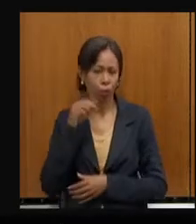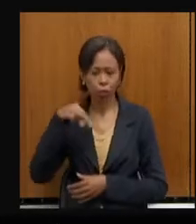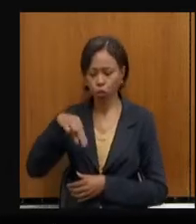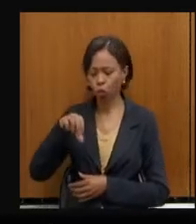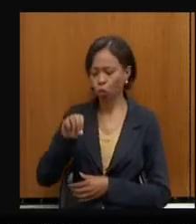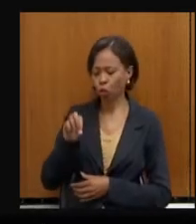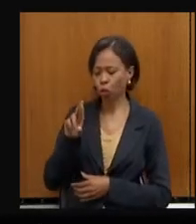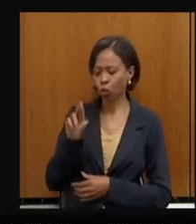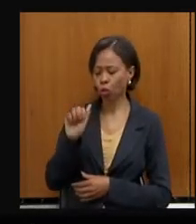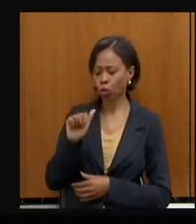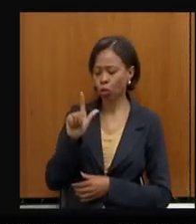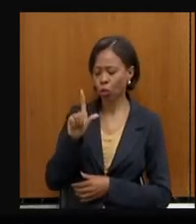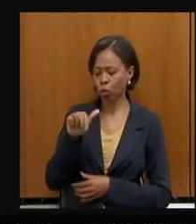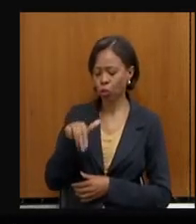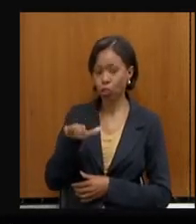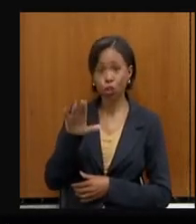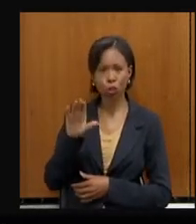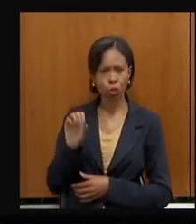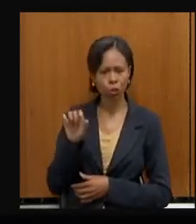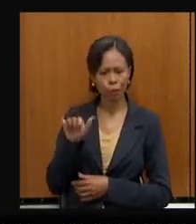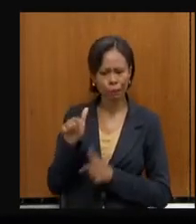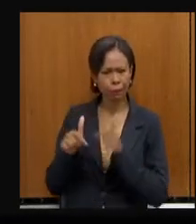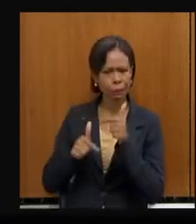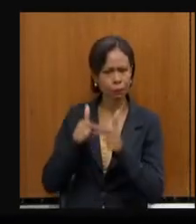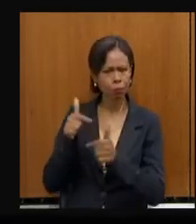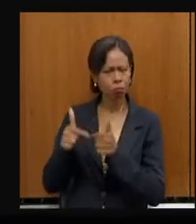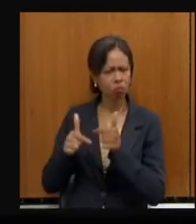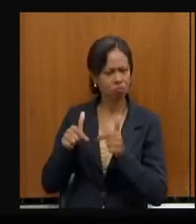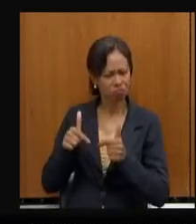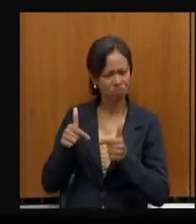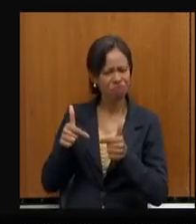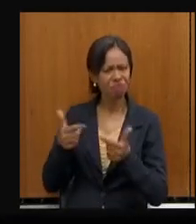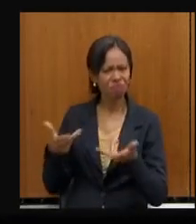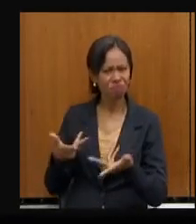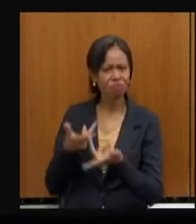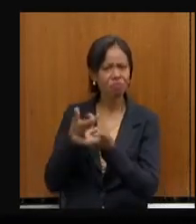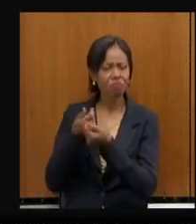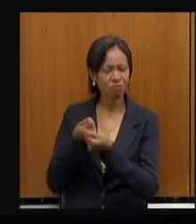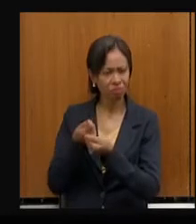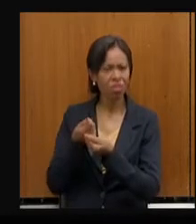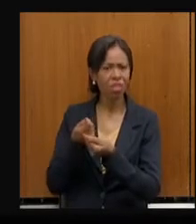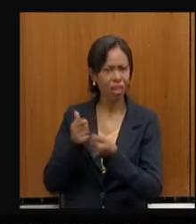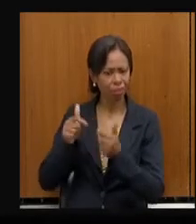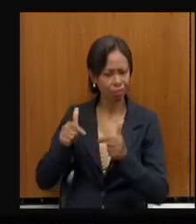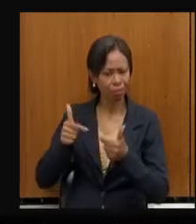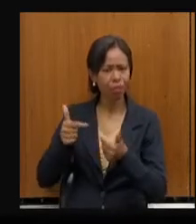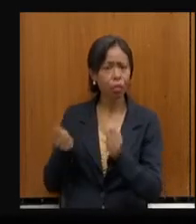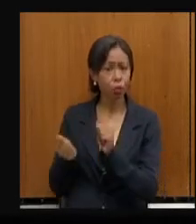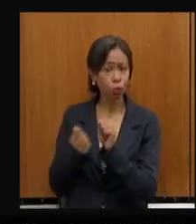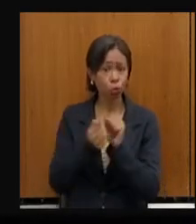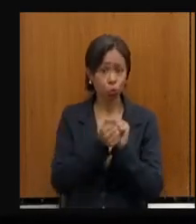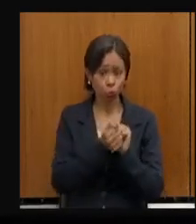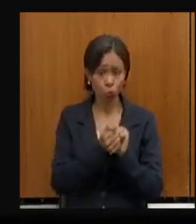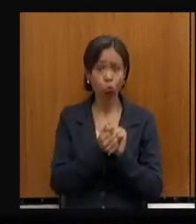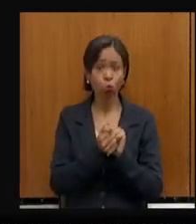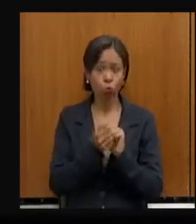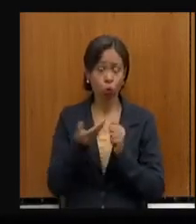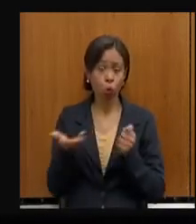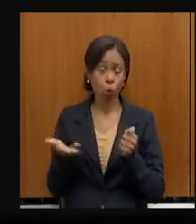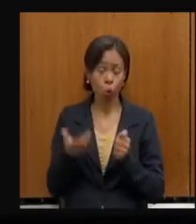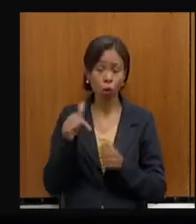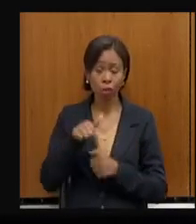trabalha ele tem placa e pago pela dedicação que ele tem é estampa conosco nessa